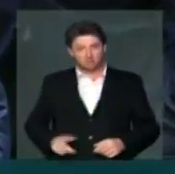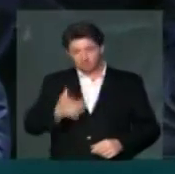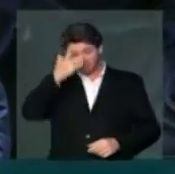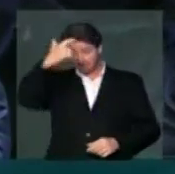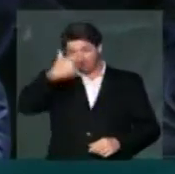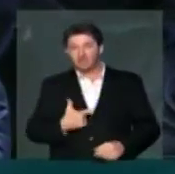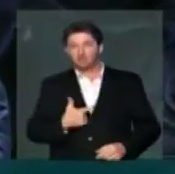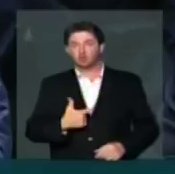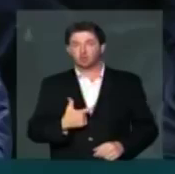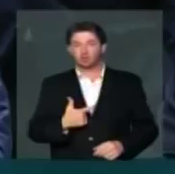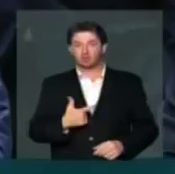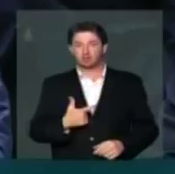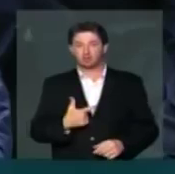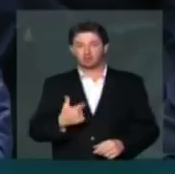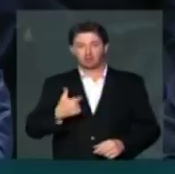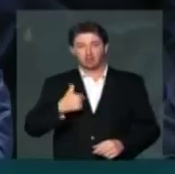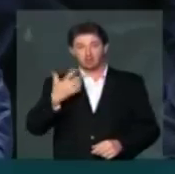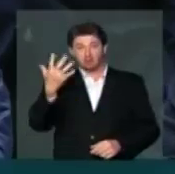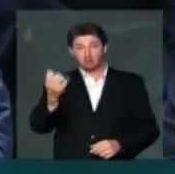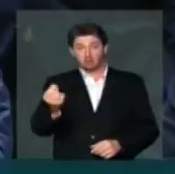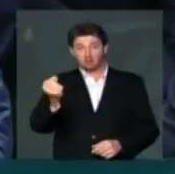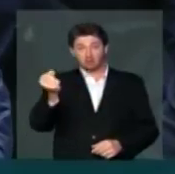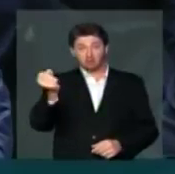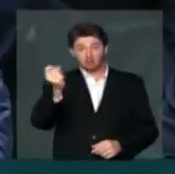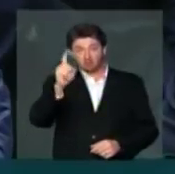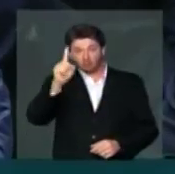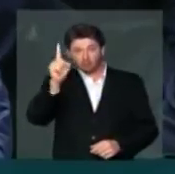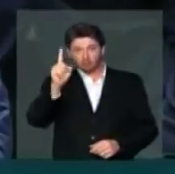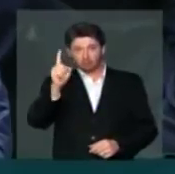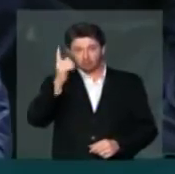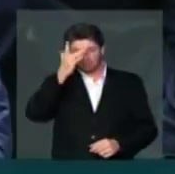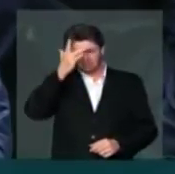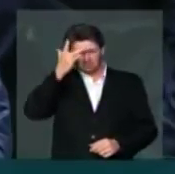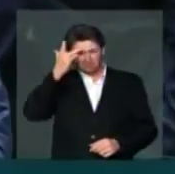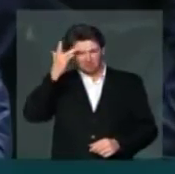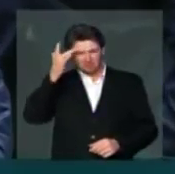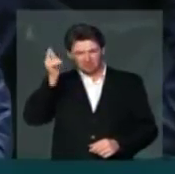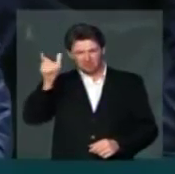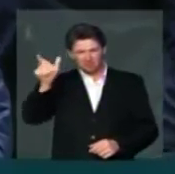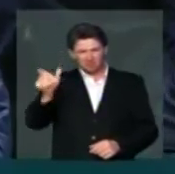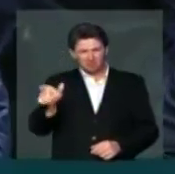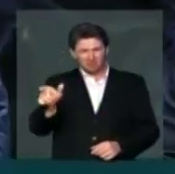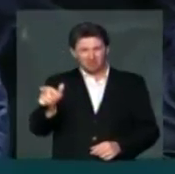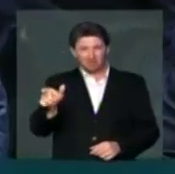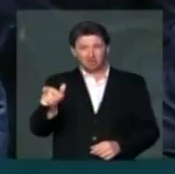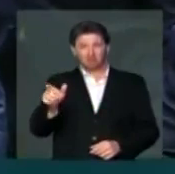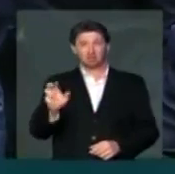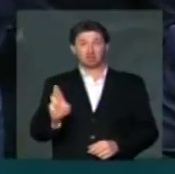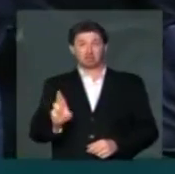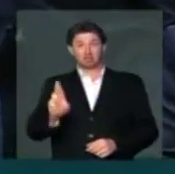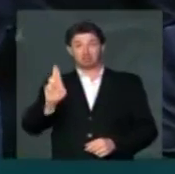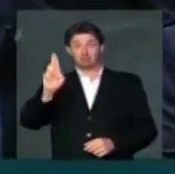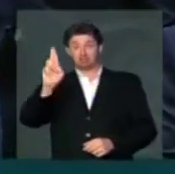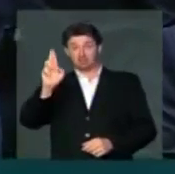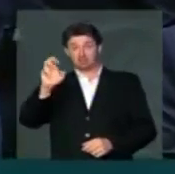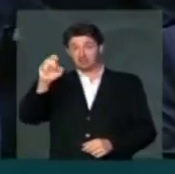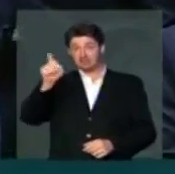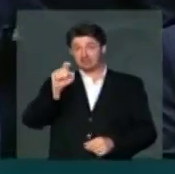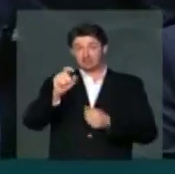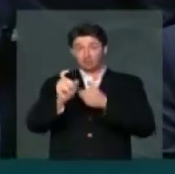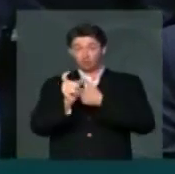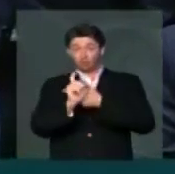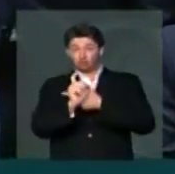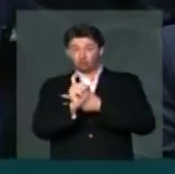pessoa física. Não vou admitir que alguém que seja representante do Poder